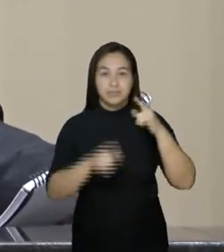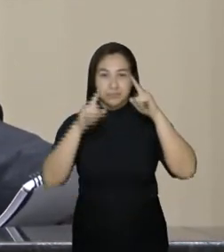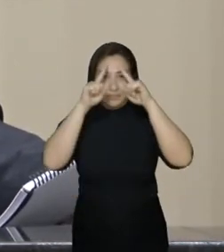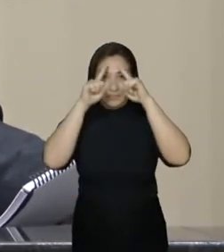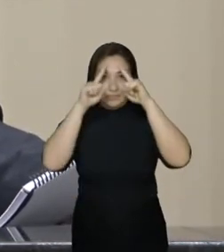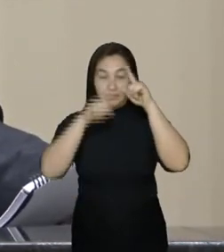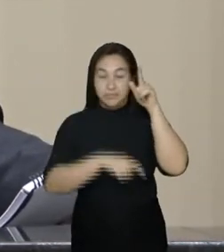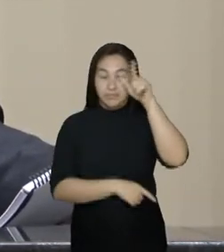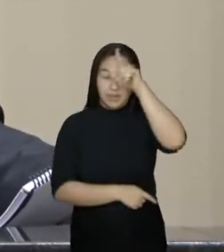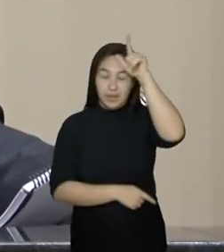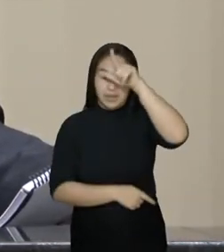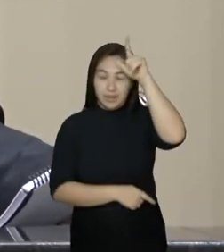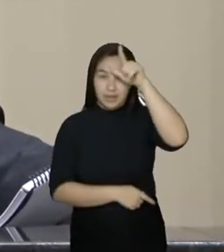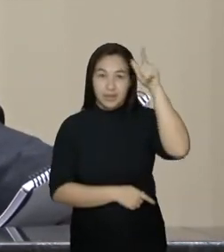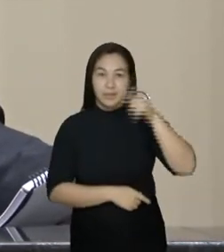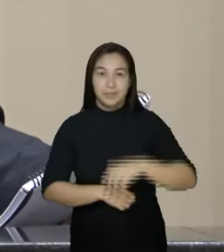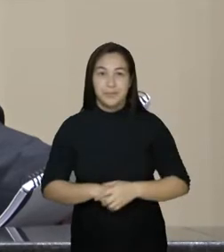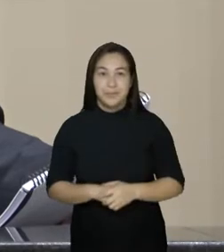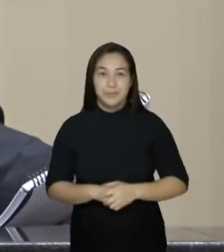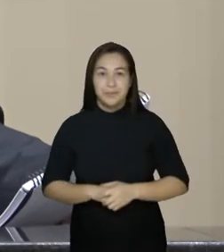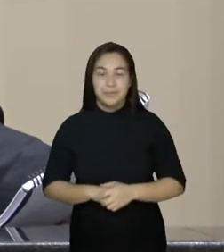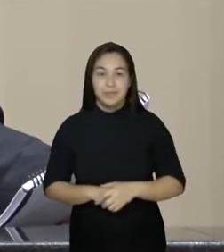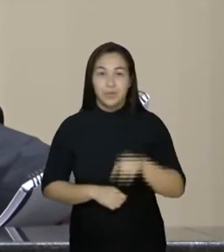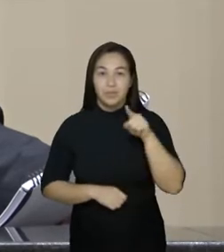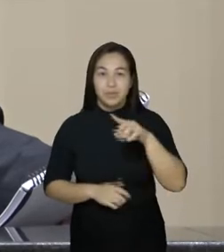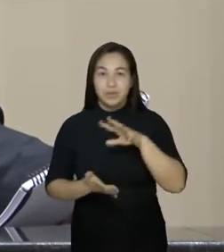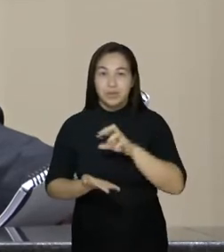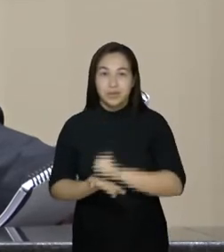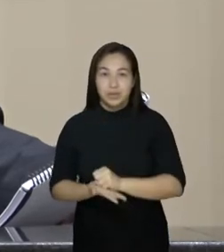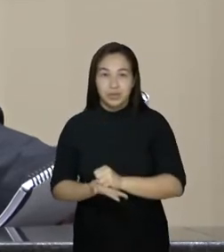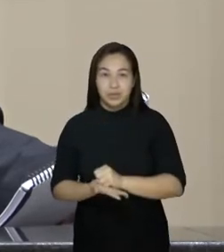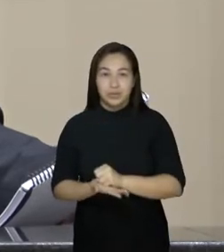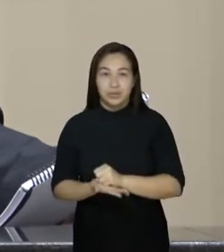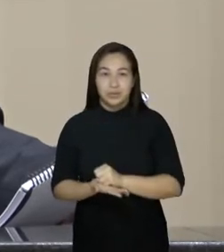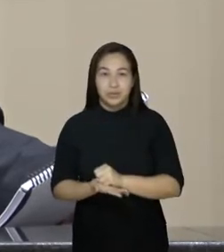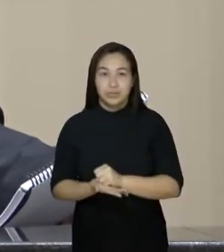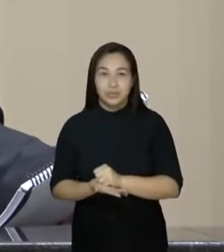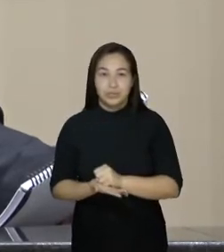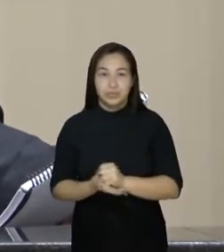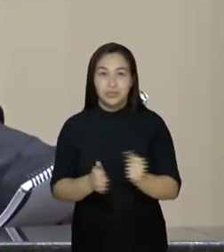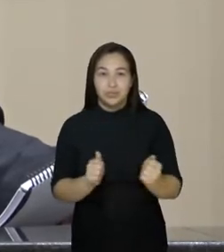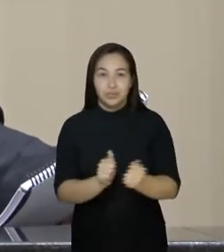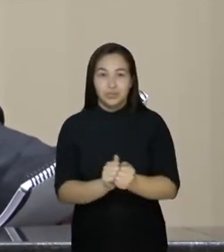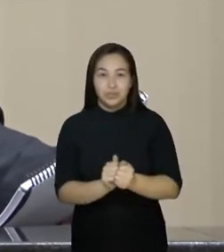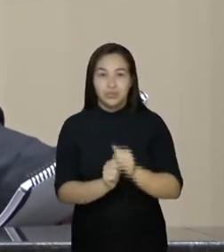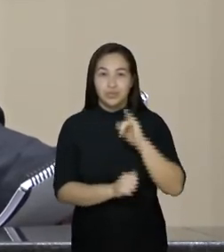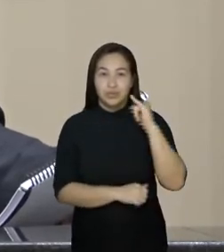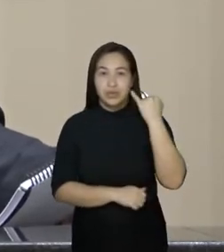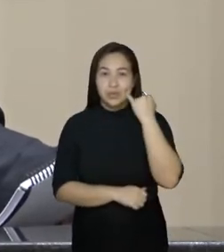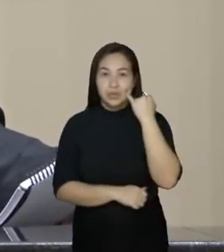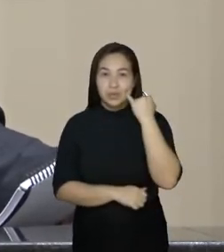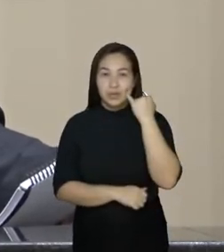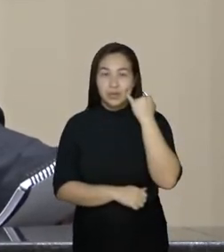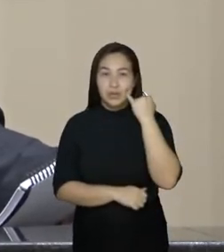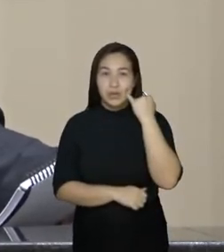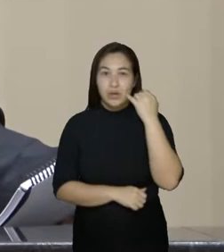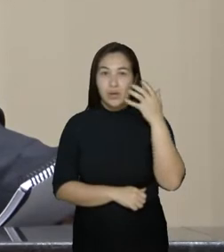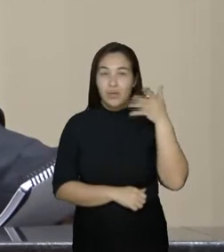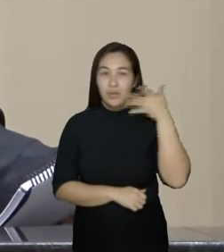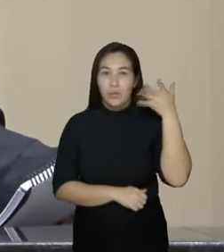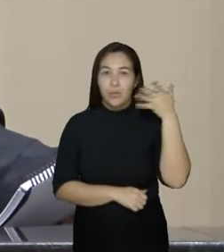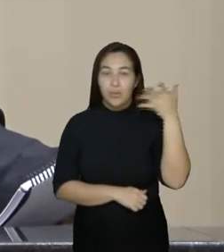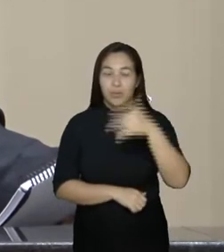Lima, Vossa Excelência, que está inscrito, com uma troca com o deputado Gessé, fará uso da palavra neste